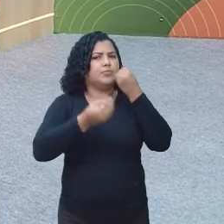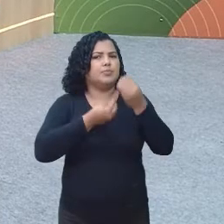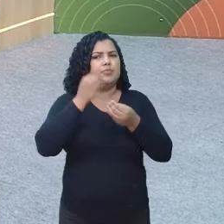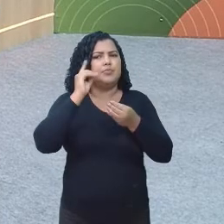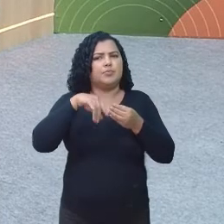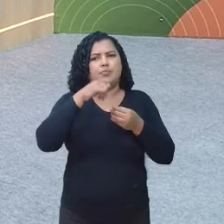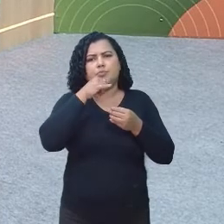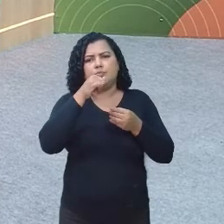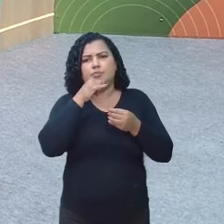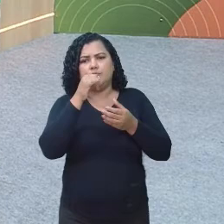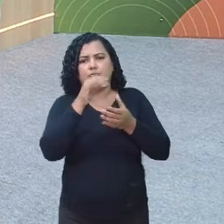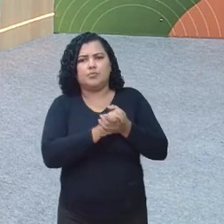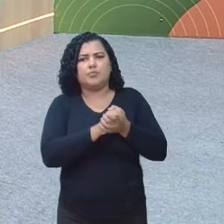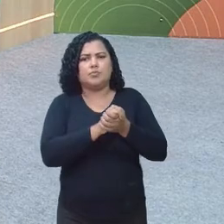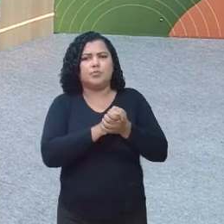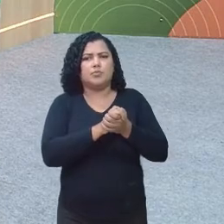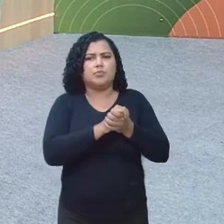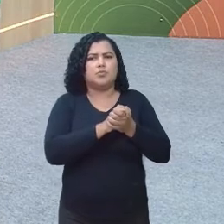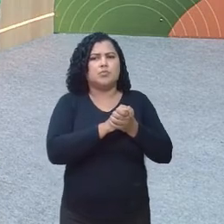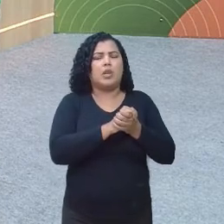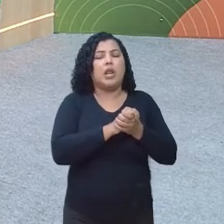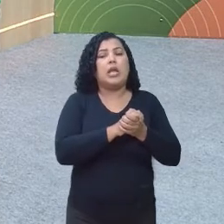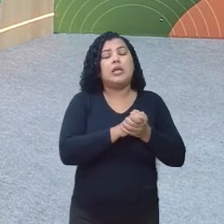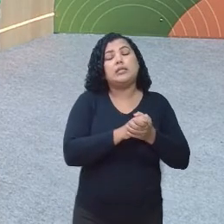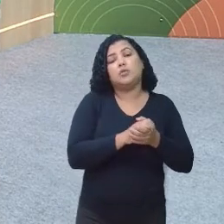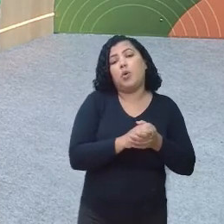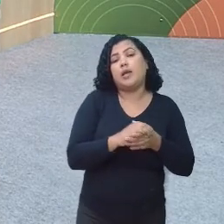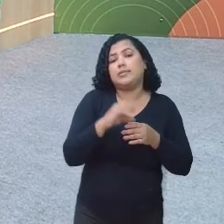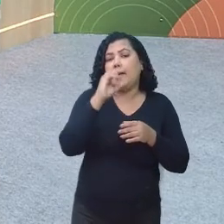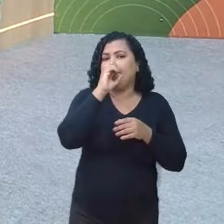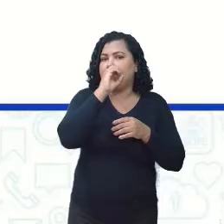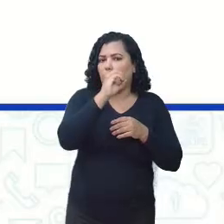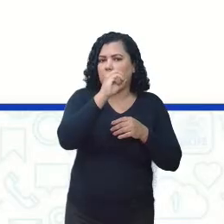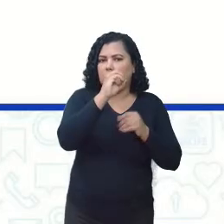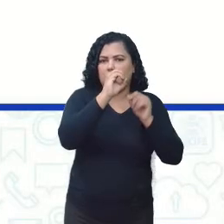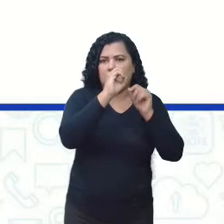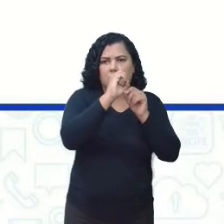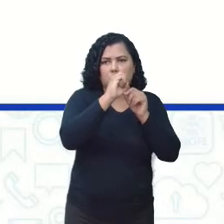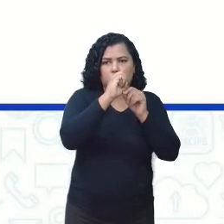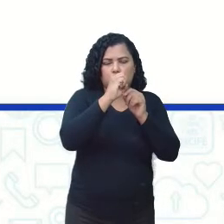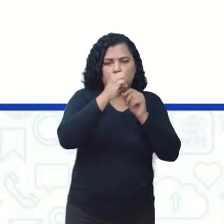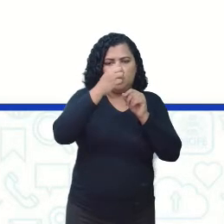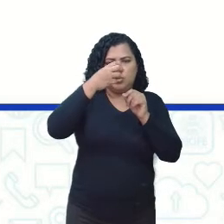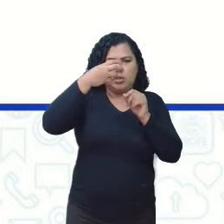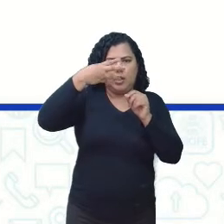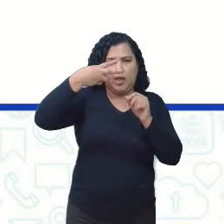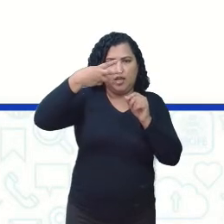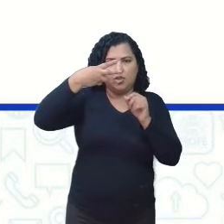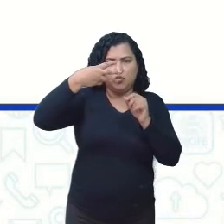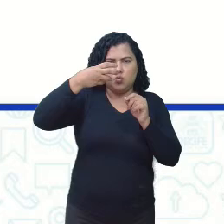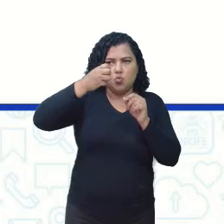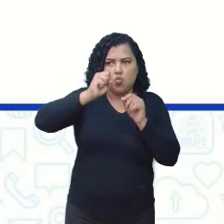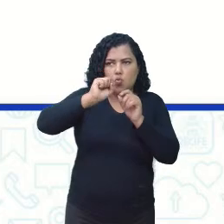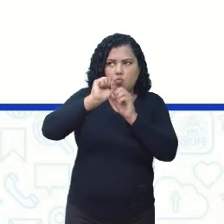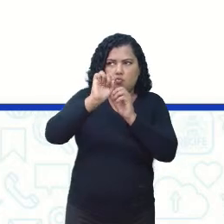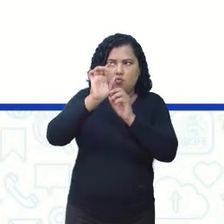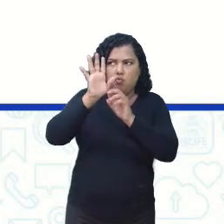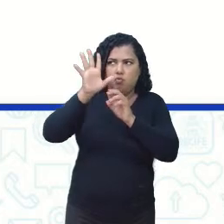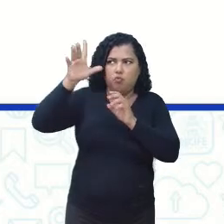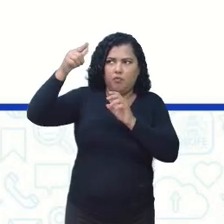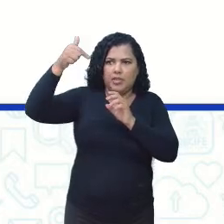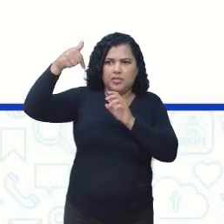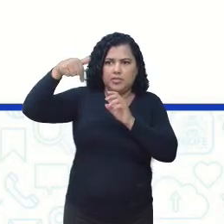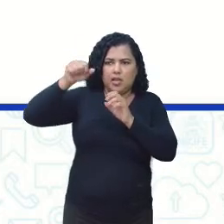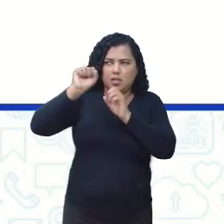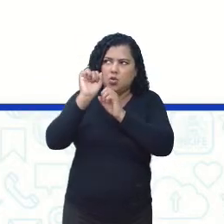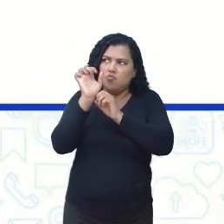bolinhas vermelhas ali, que uma bolinha viram 3, 3 viram 27, 27 viram 81, a